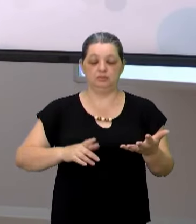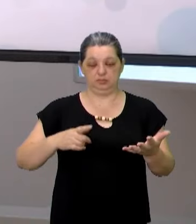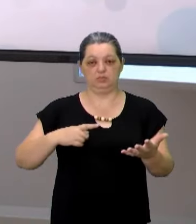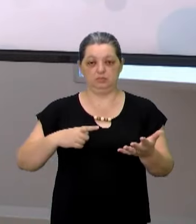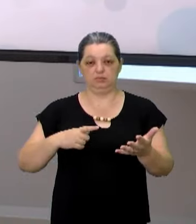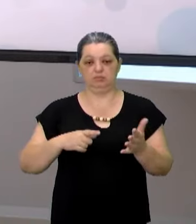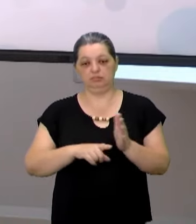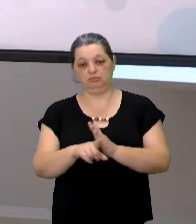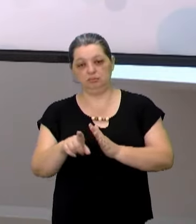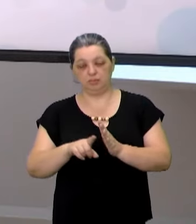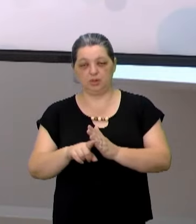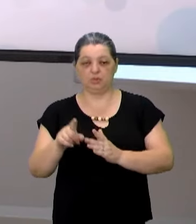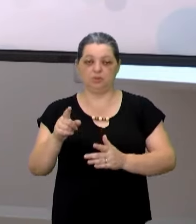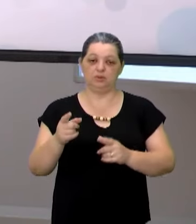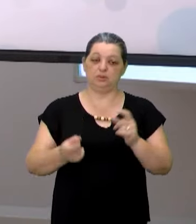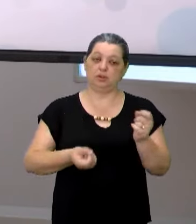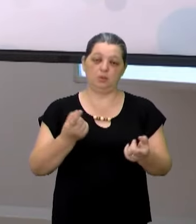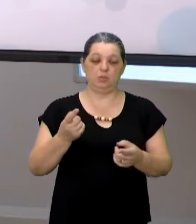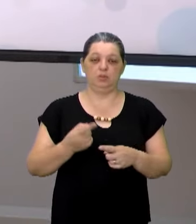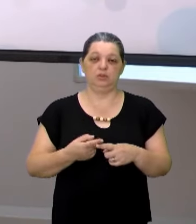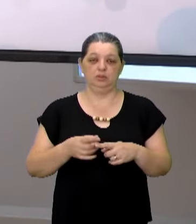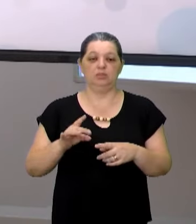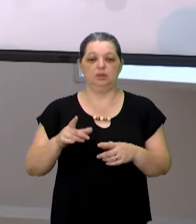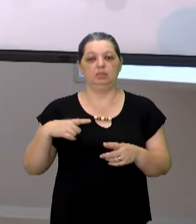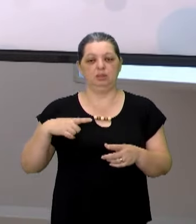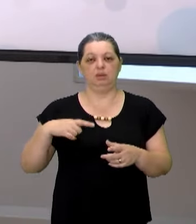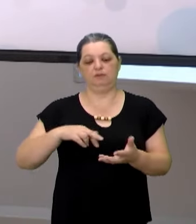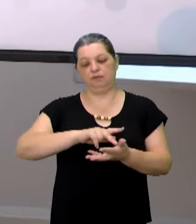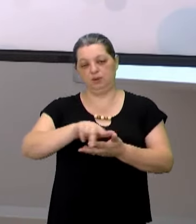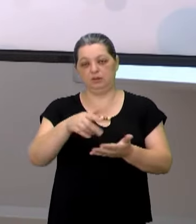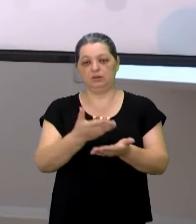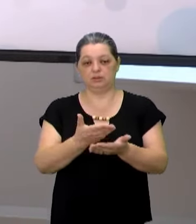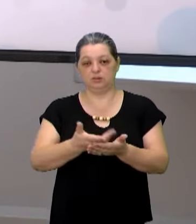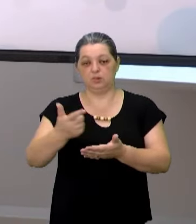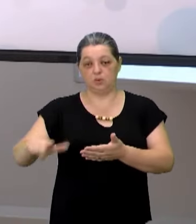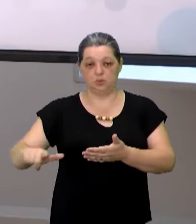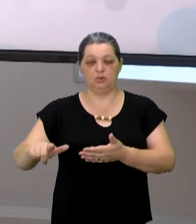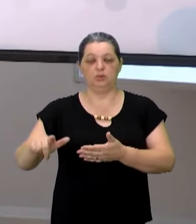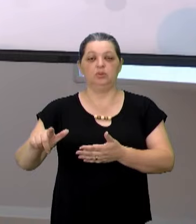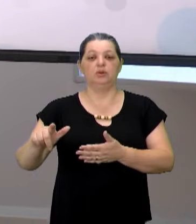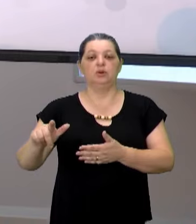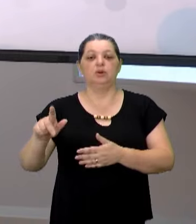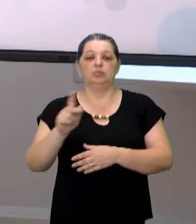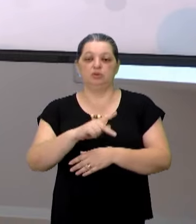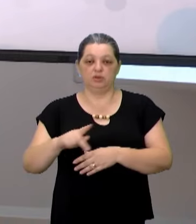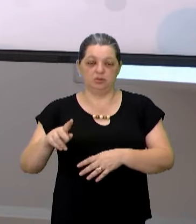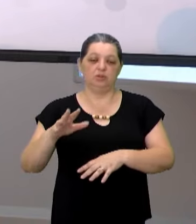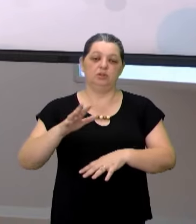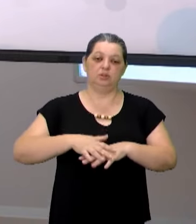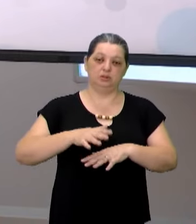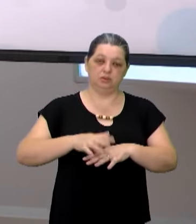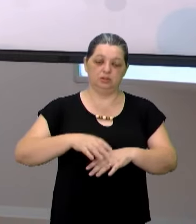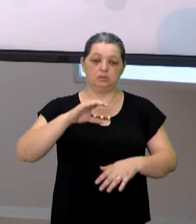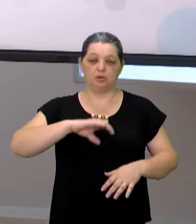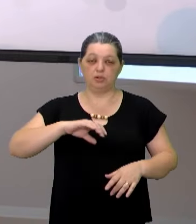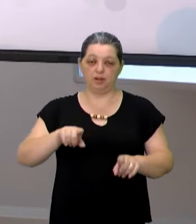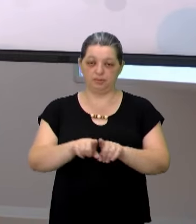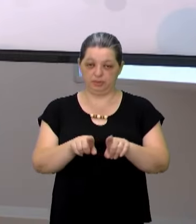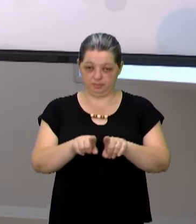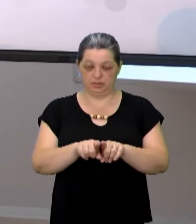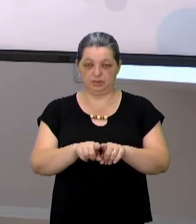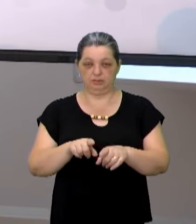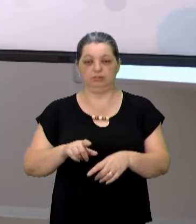tá? Agora vamos fazer uns 6, mas tem várias aulas dessa com outros professores resolvendo, tanto de matemática quanto de língua portuguesa.